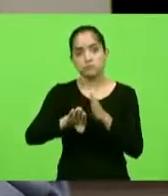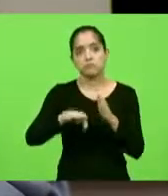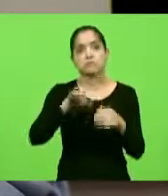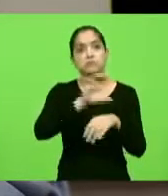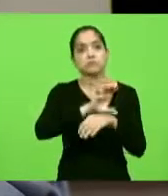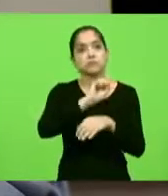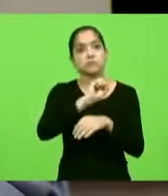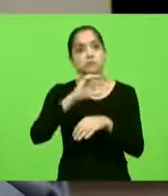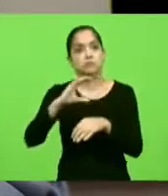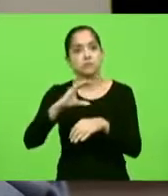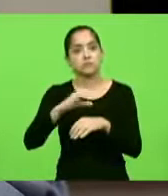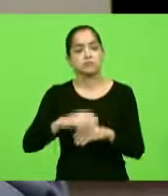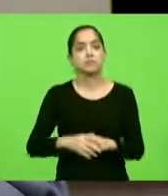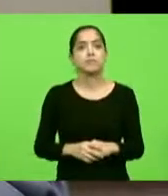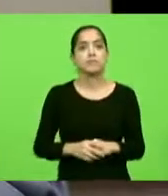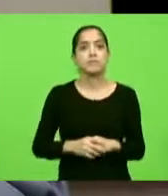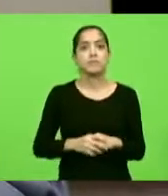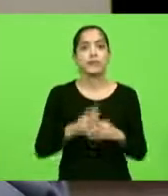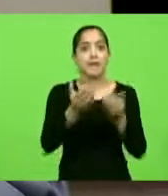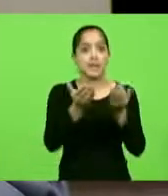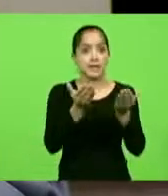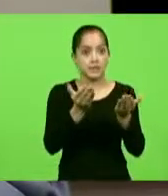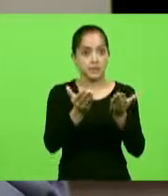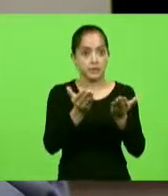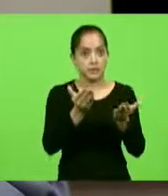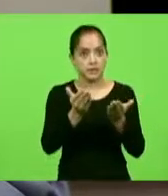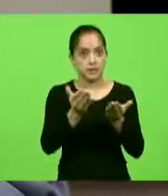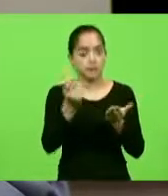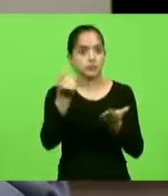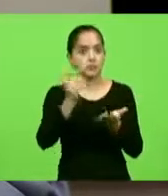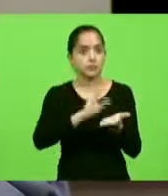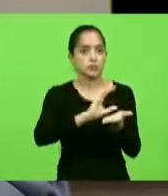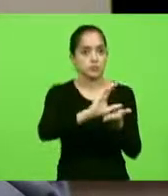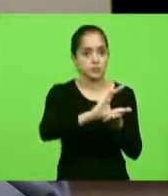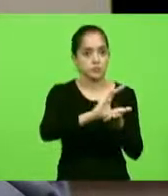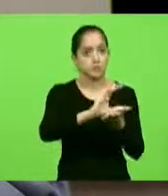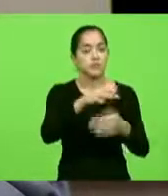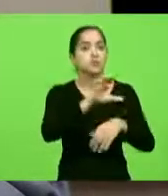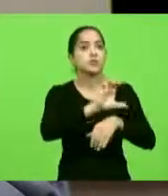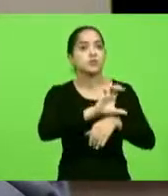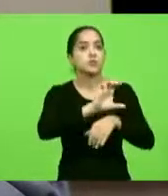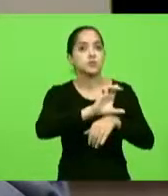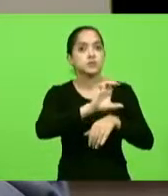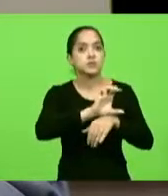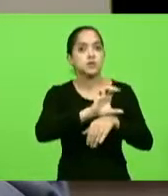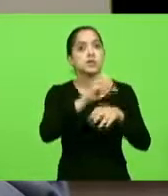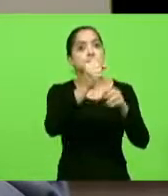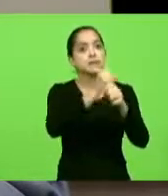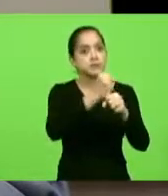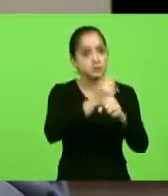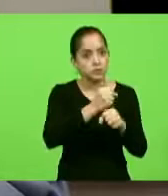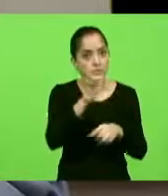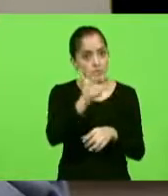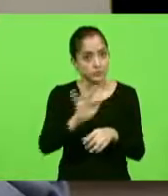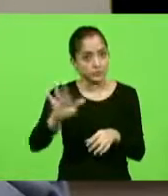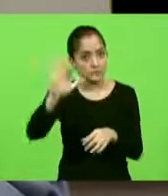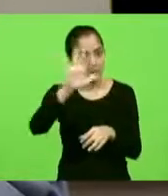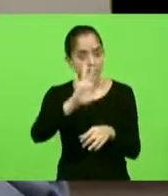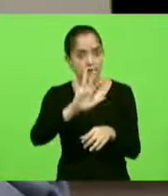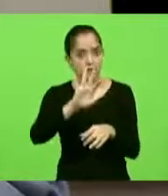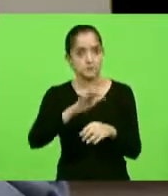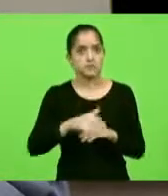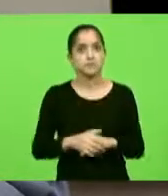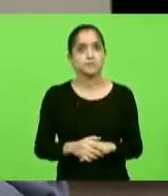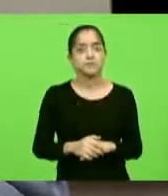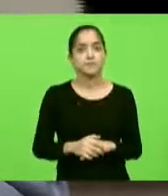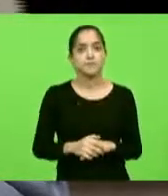no montante equivalente ao aporte de recursos financeiros estaduais nas obras federais de que trata esta lei. Ou